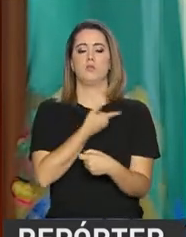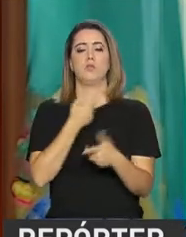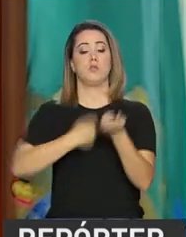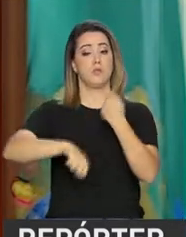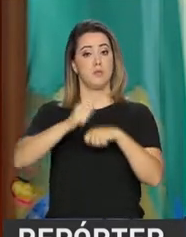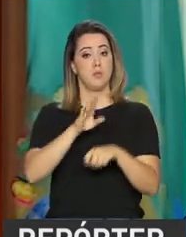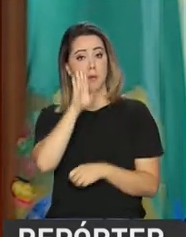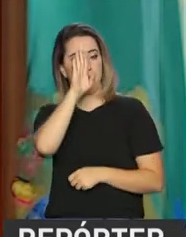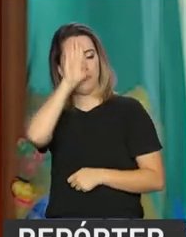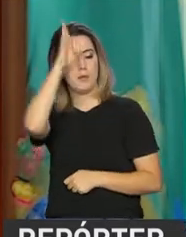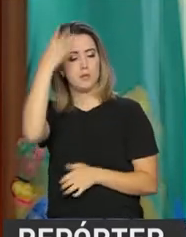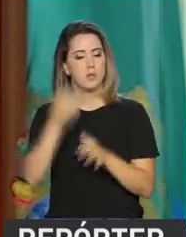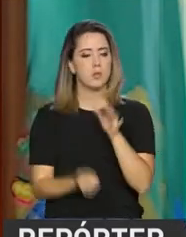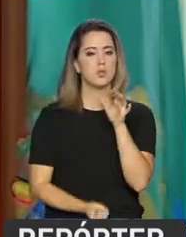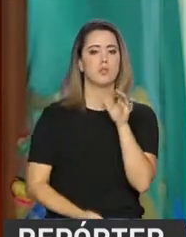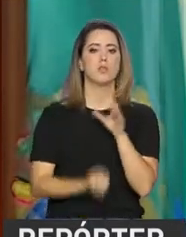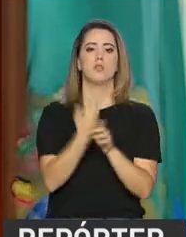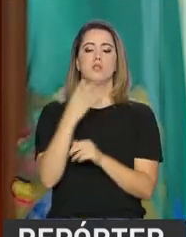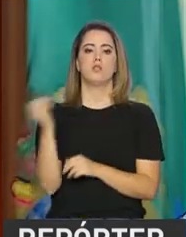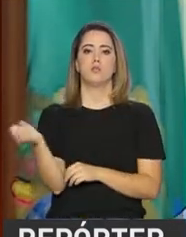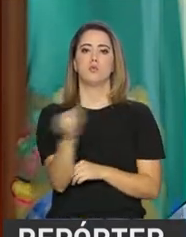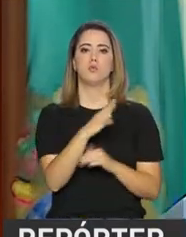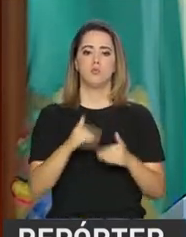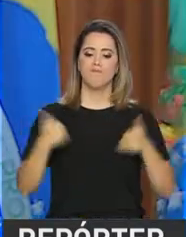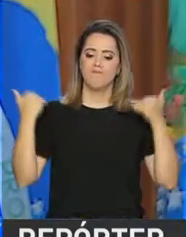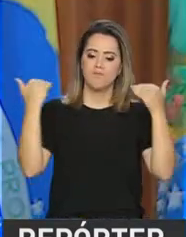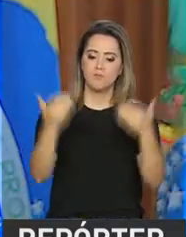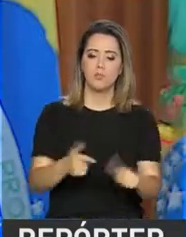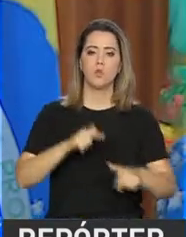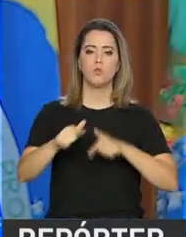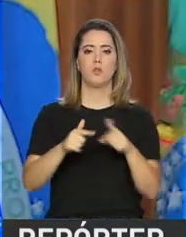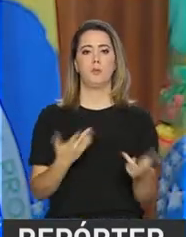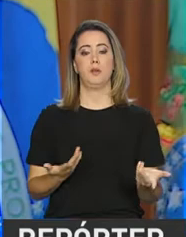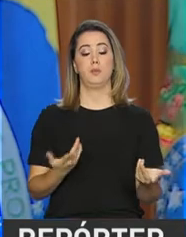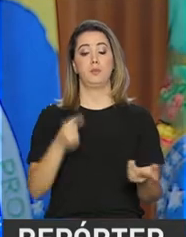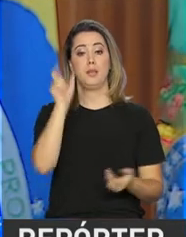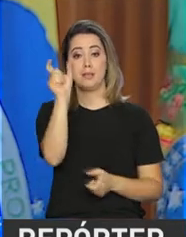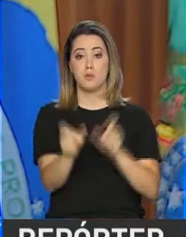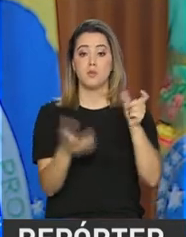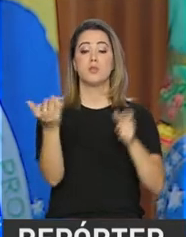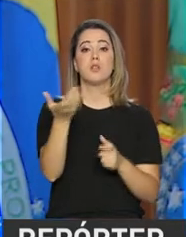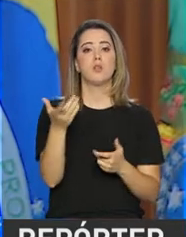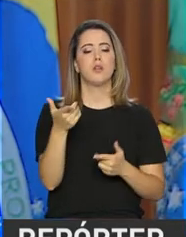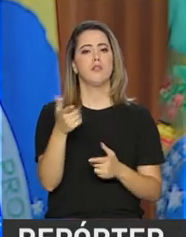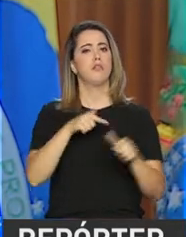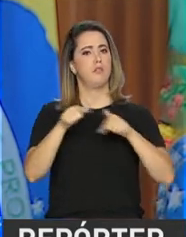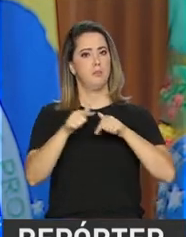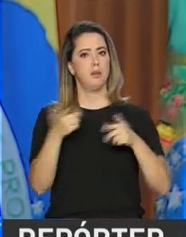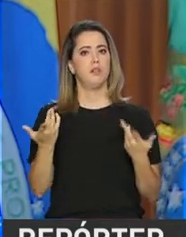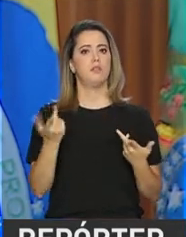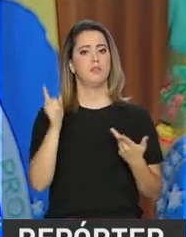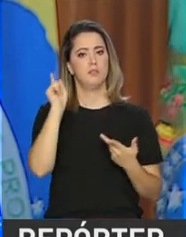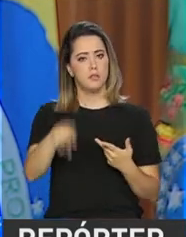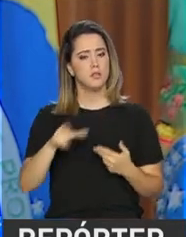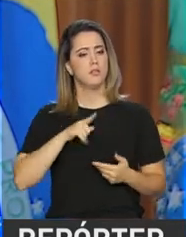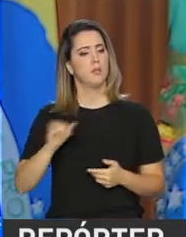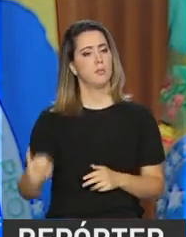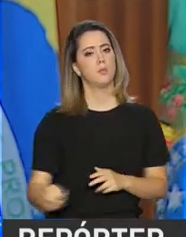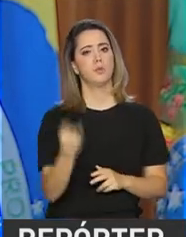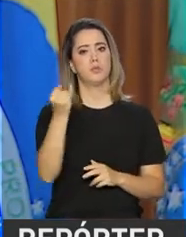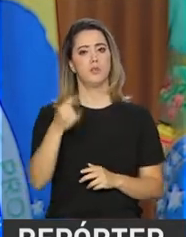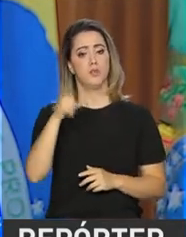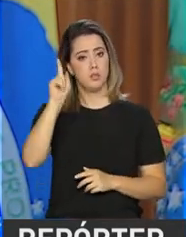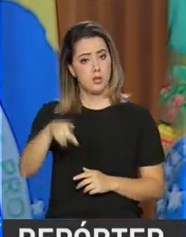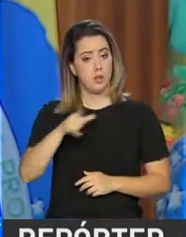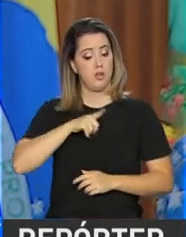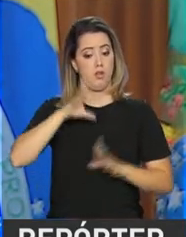com a criação de novas frentes de trabalho o que o brasileiro quer é trabalhar é ter oportunidades é